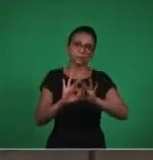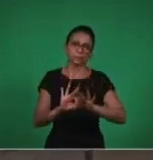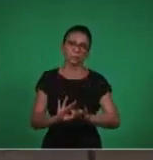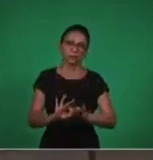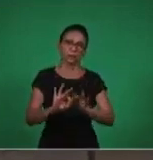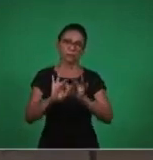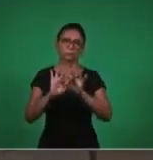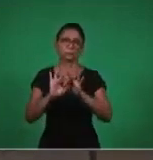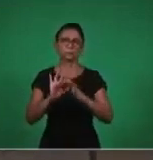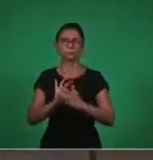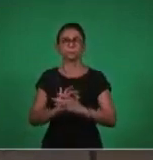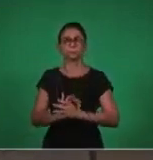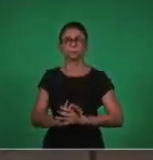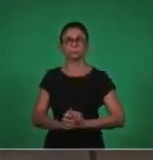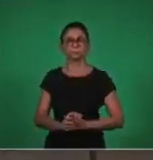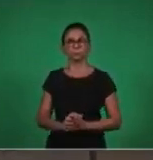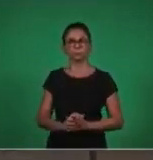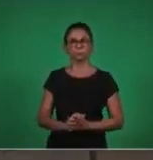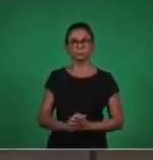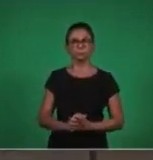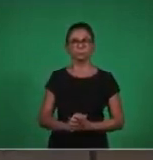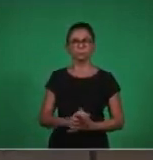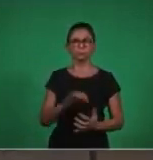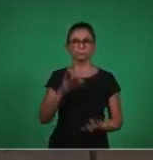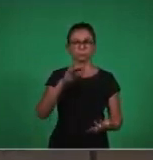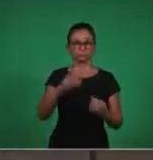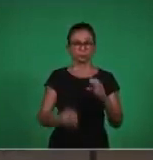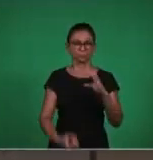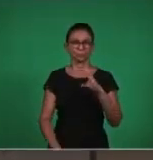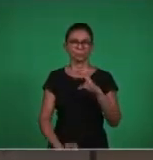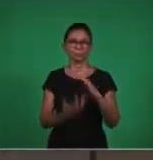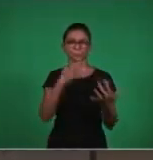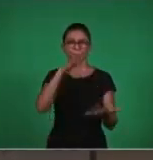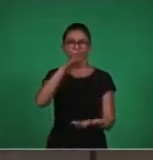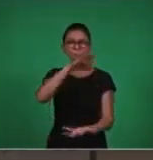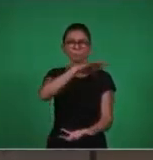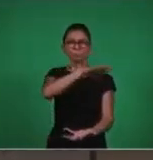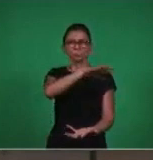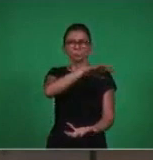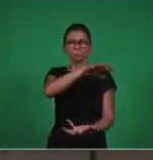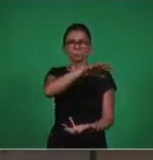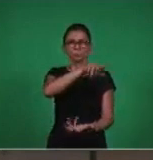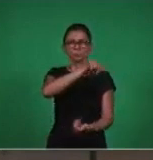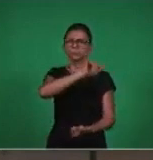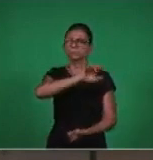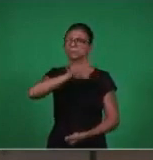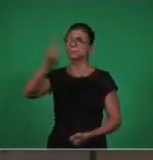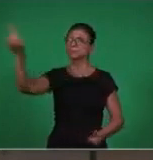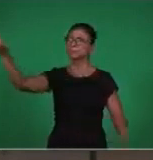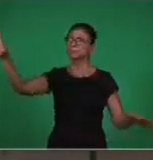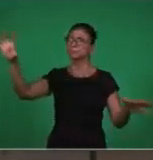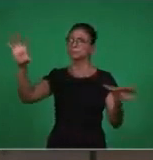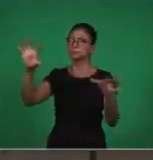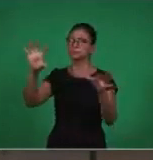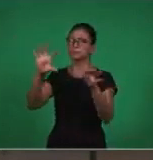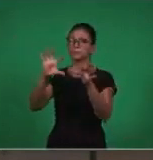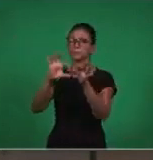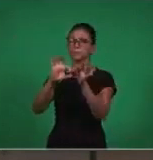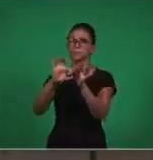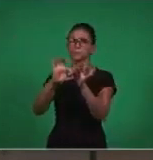entre este mundo criado e o Criador. É o Evangelho.